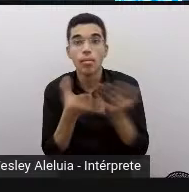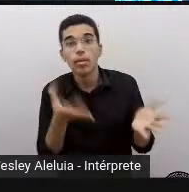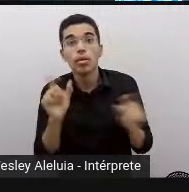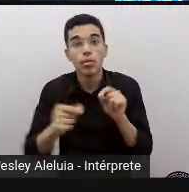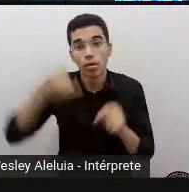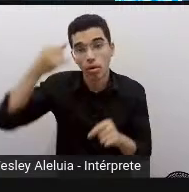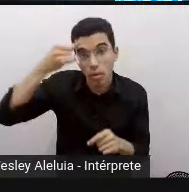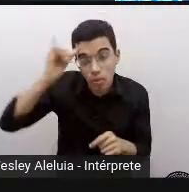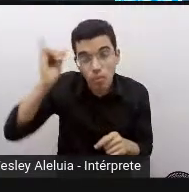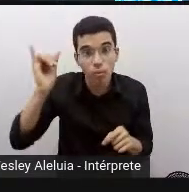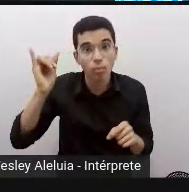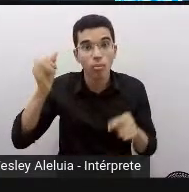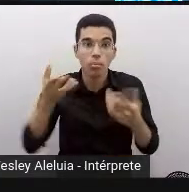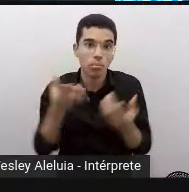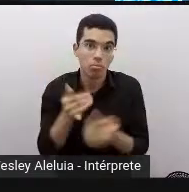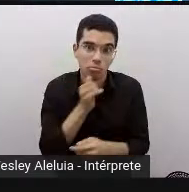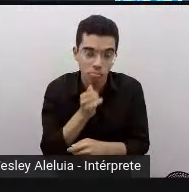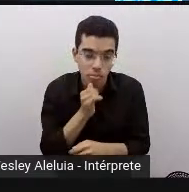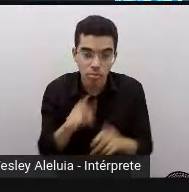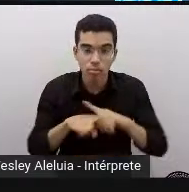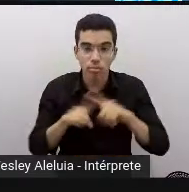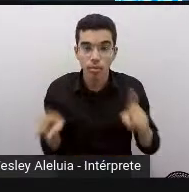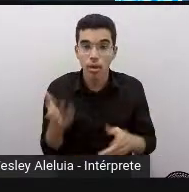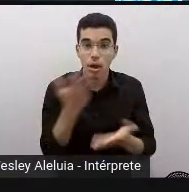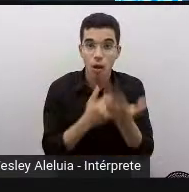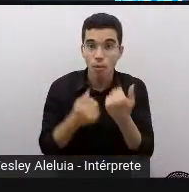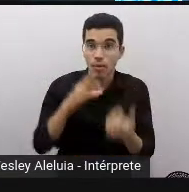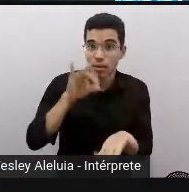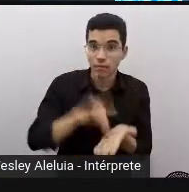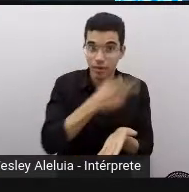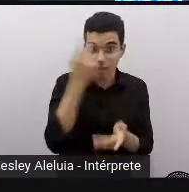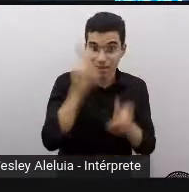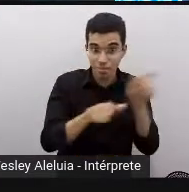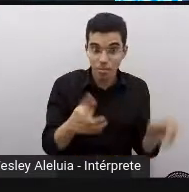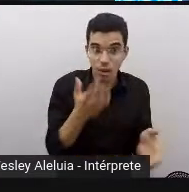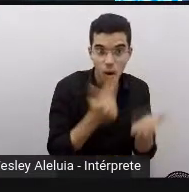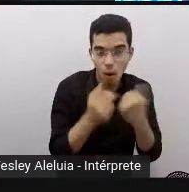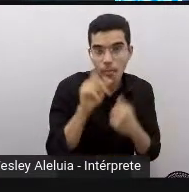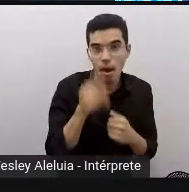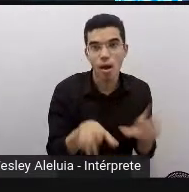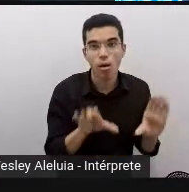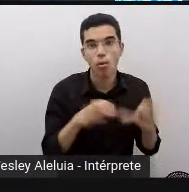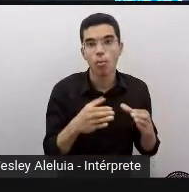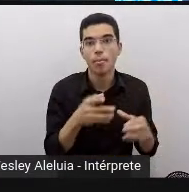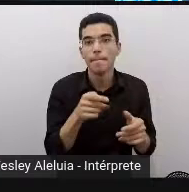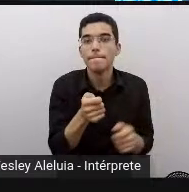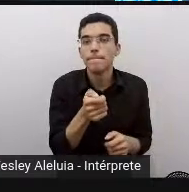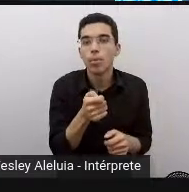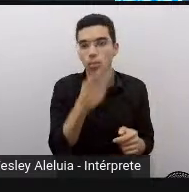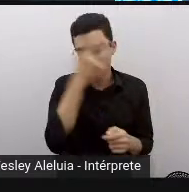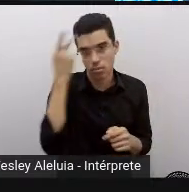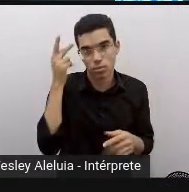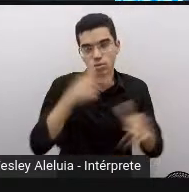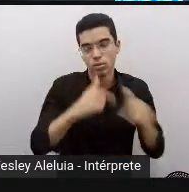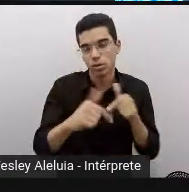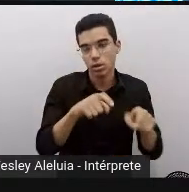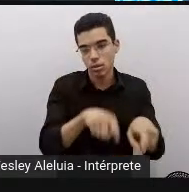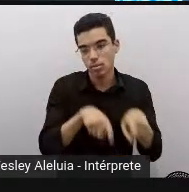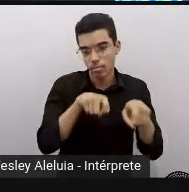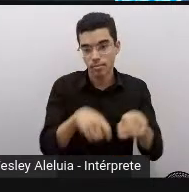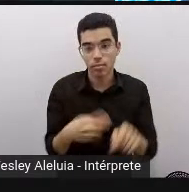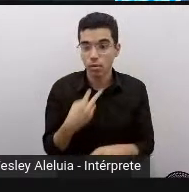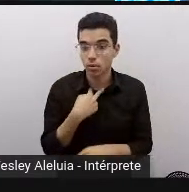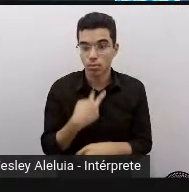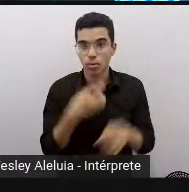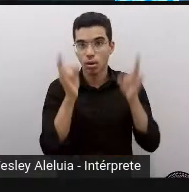é produzida pela agricultura familiar. E ela deve ser priorizada e não abandonada, como está sendo abandonada no momento